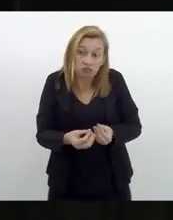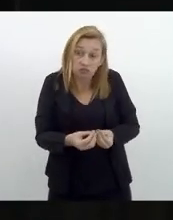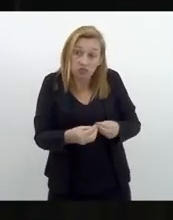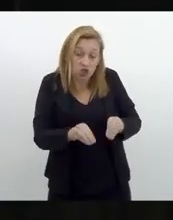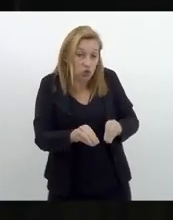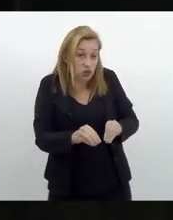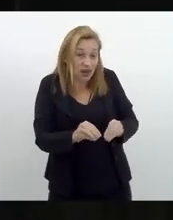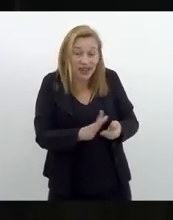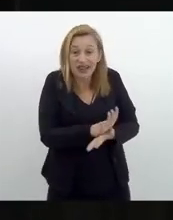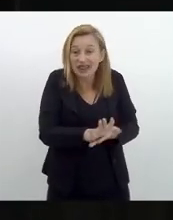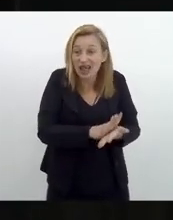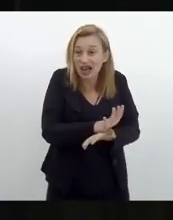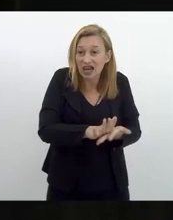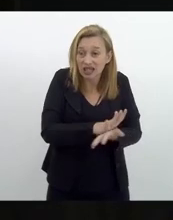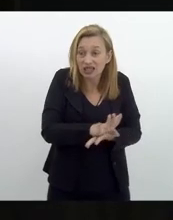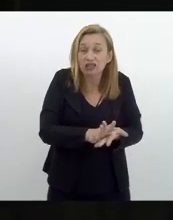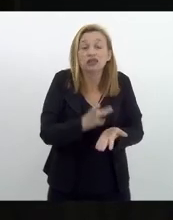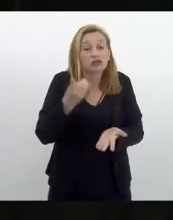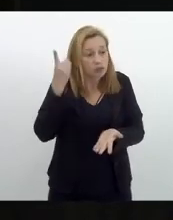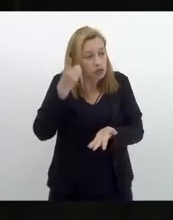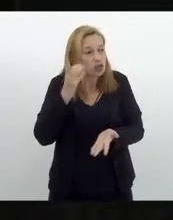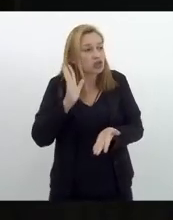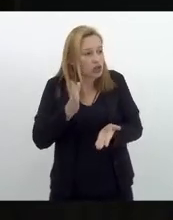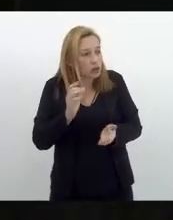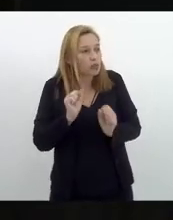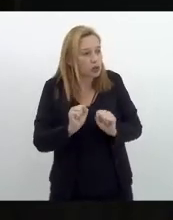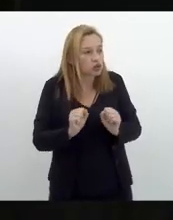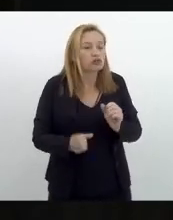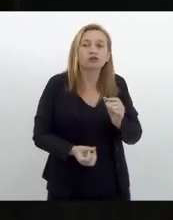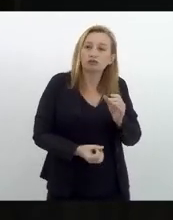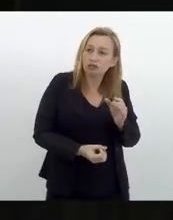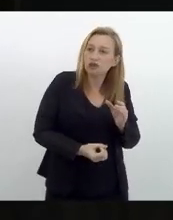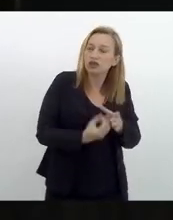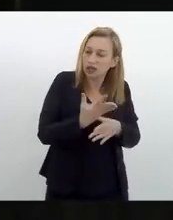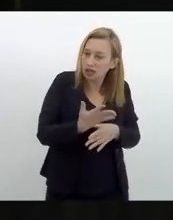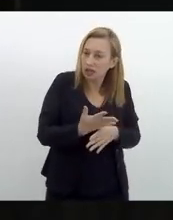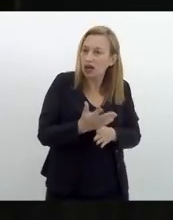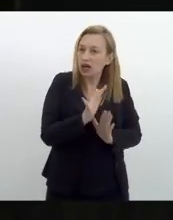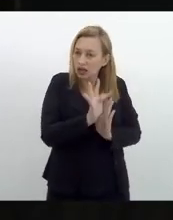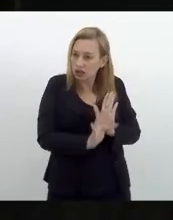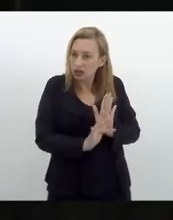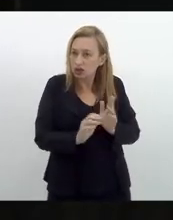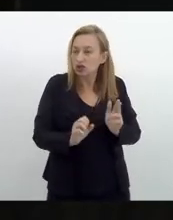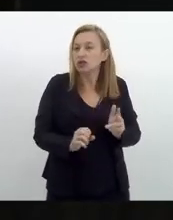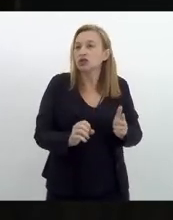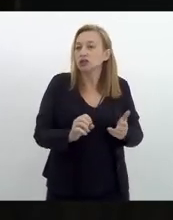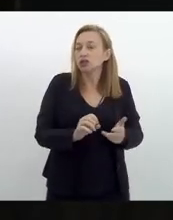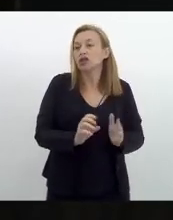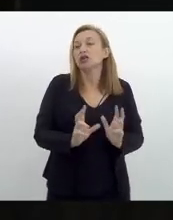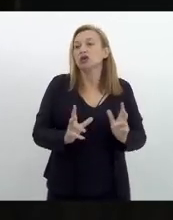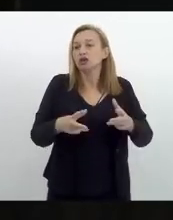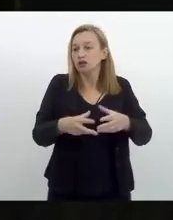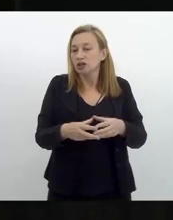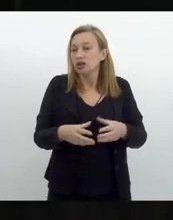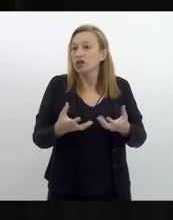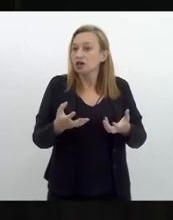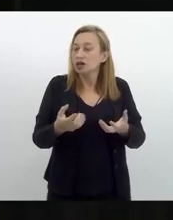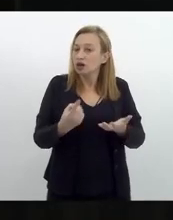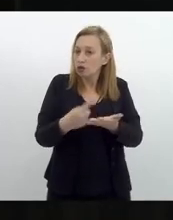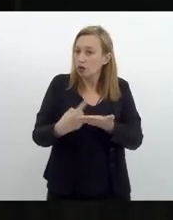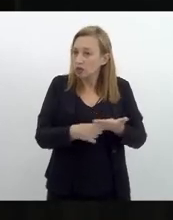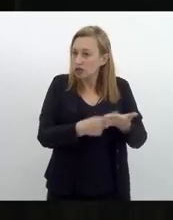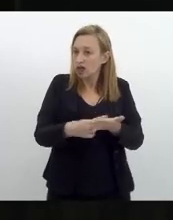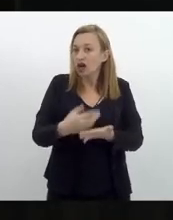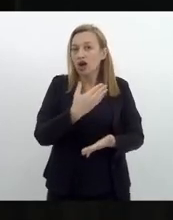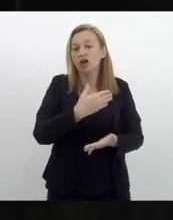de que o parlamentar já pode fazê-lo através do Tribunal de Contas, do Ministério Público e do mesmo das comissões permanentes. Então, quero acordar com o